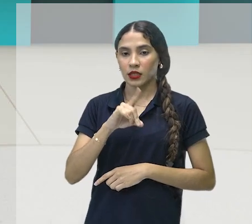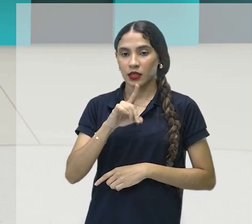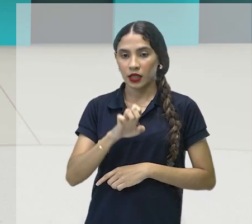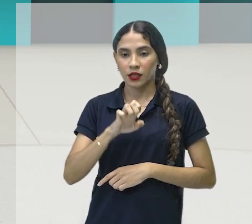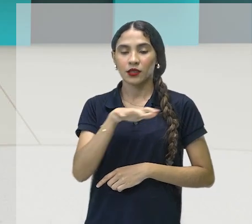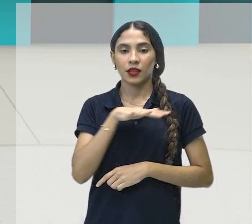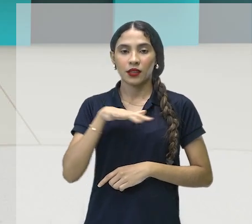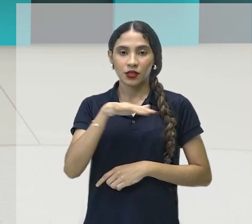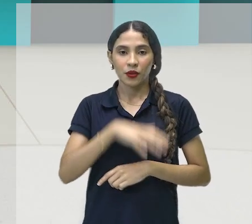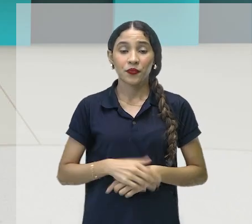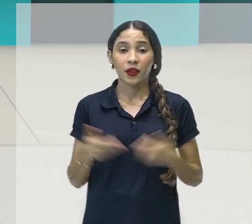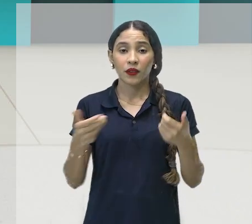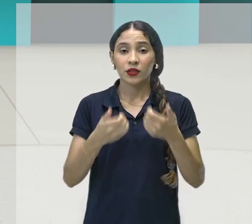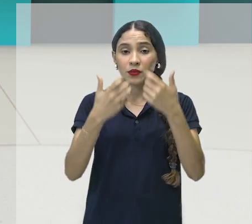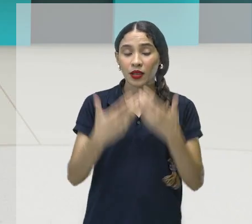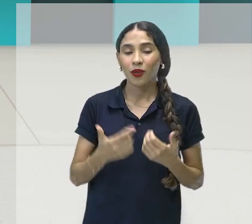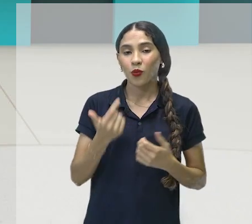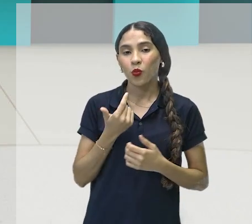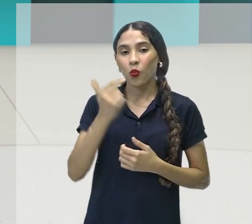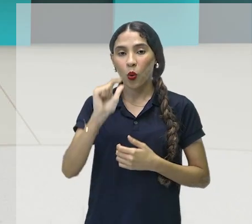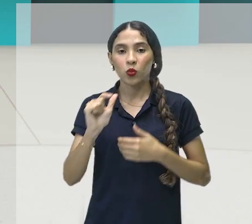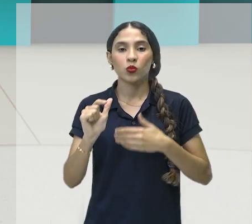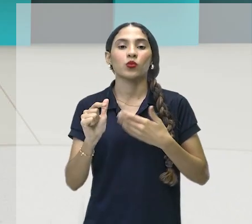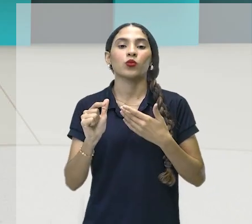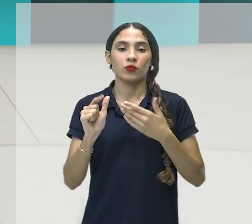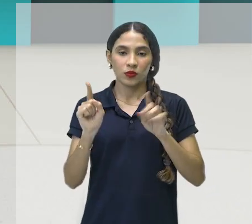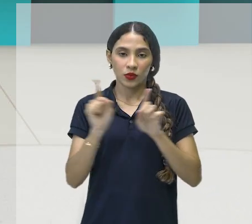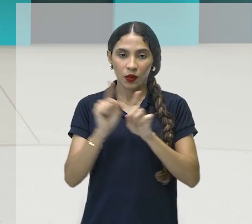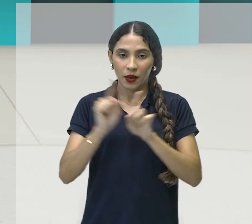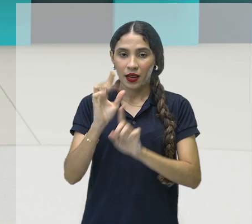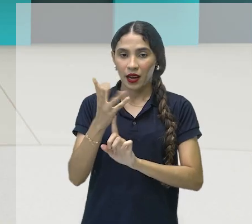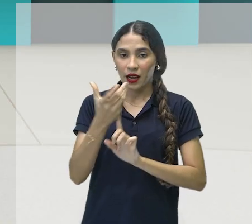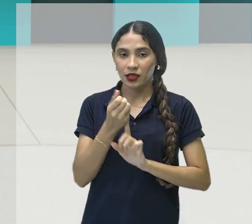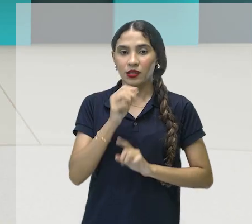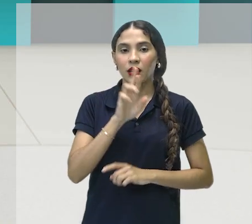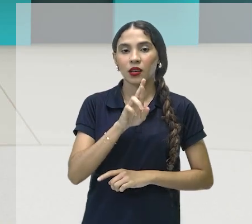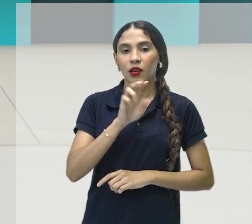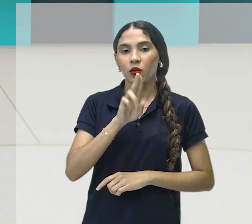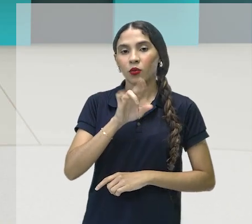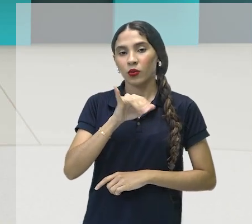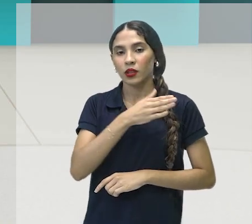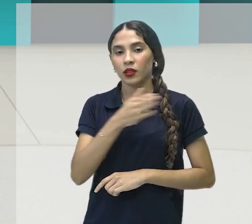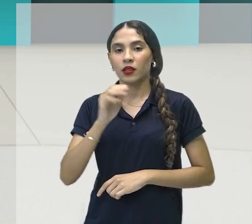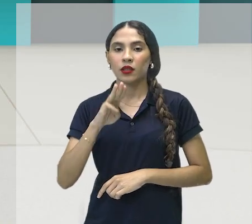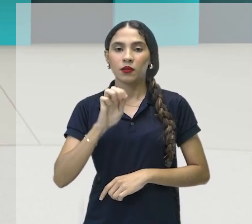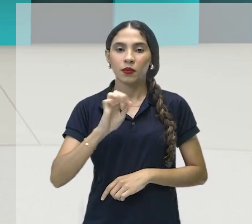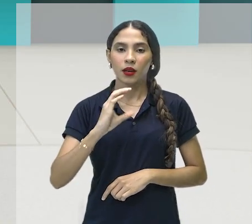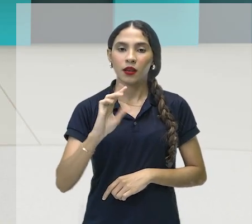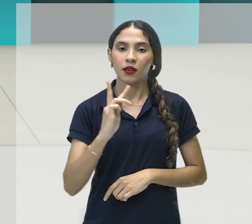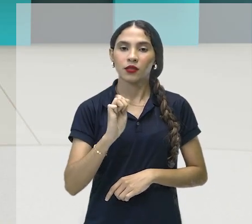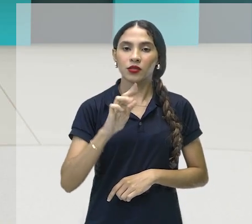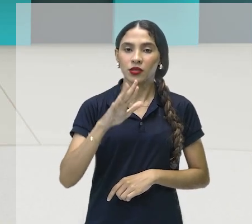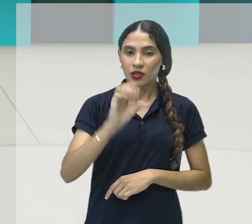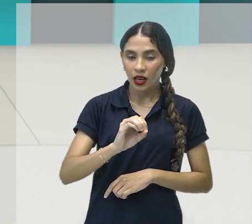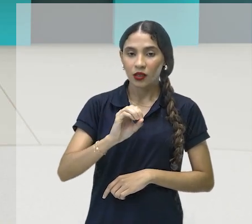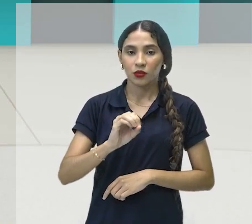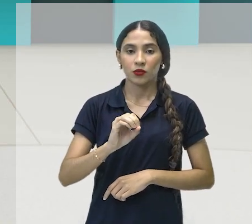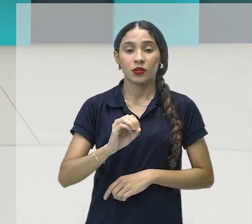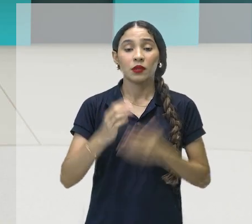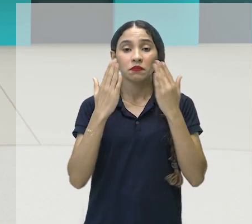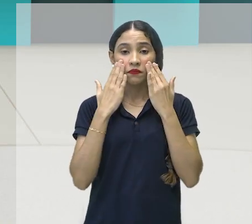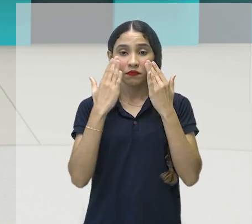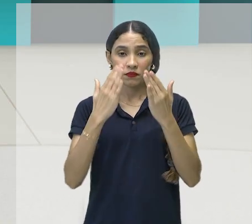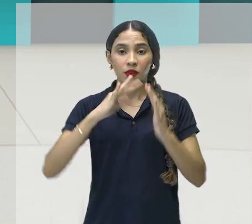sociobiodiversidade da região. Vamos falar agora sobre um outro artista amazonense, Rui Machado. Ele produziu